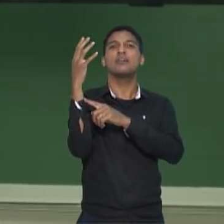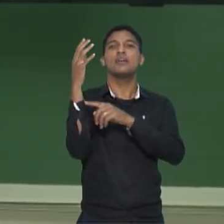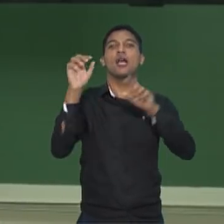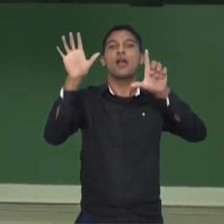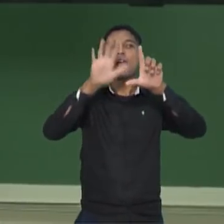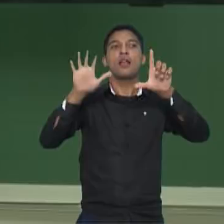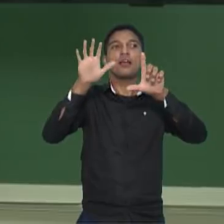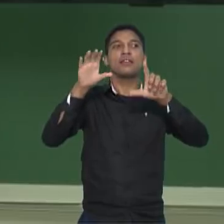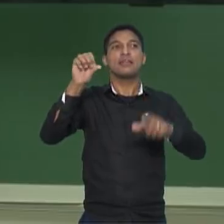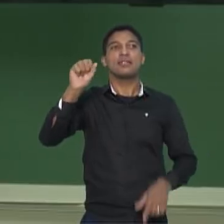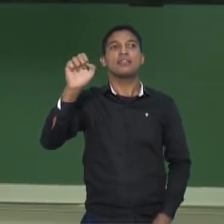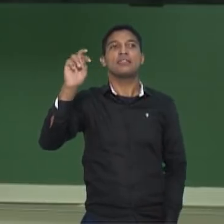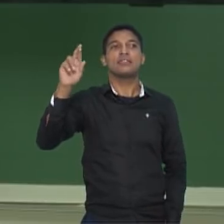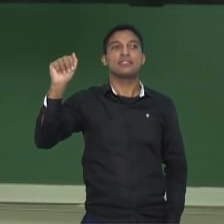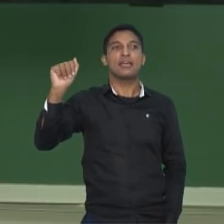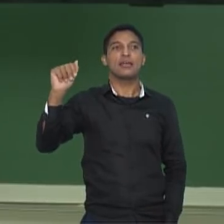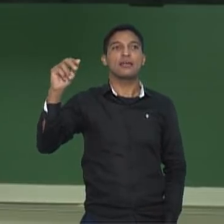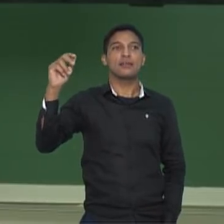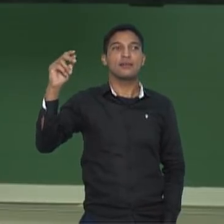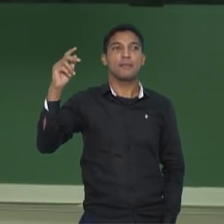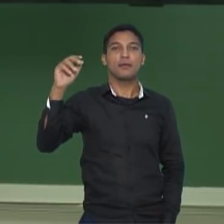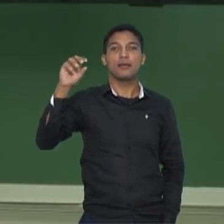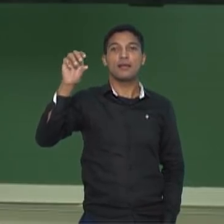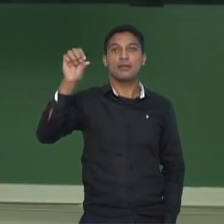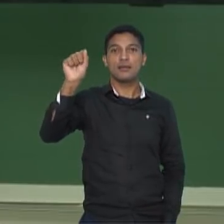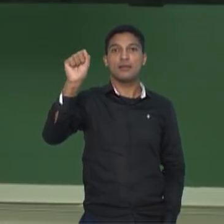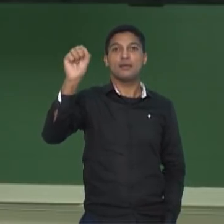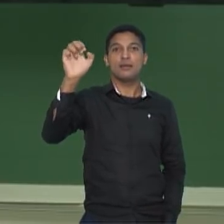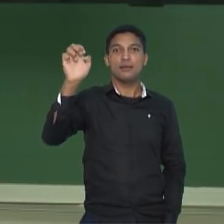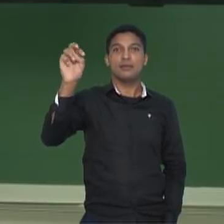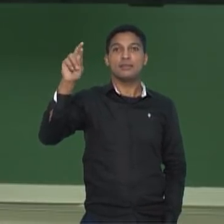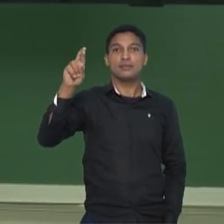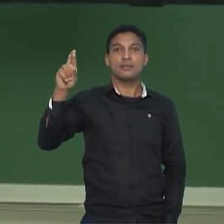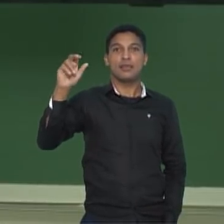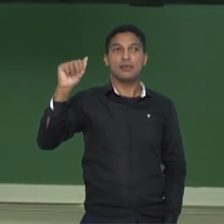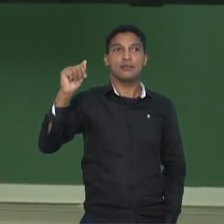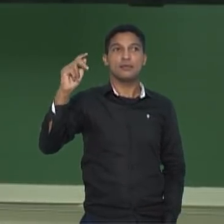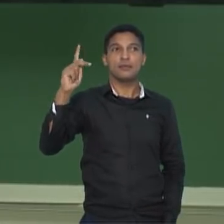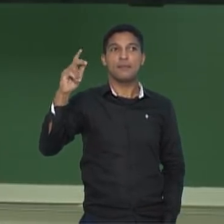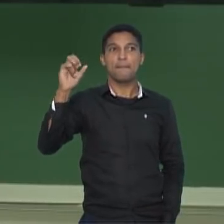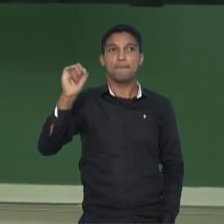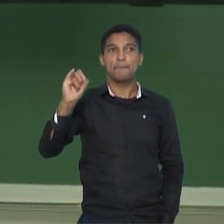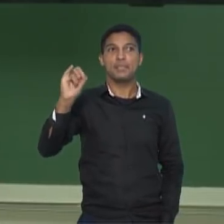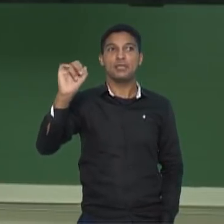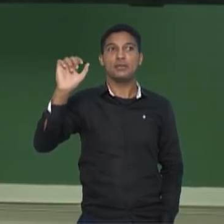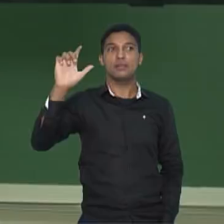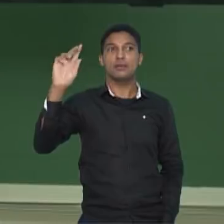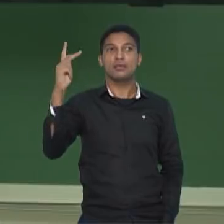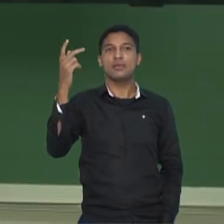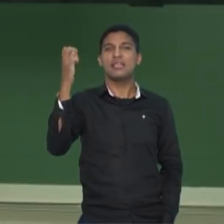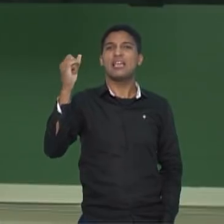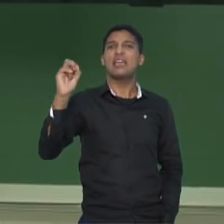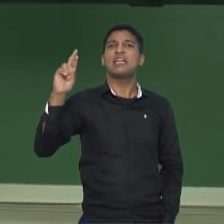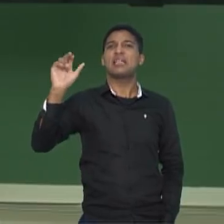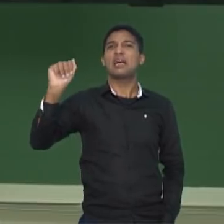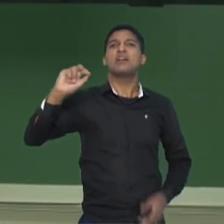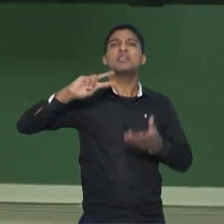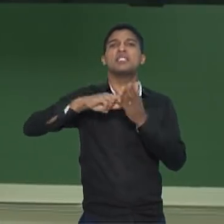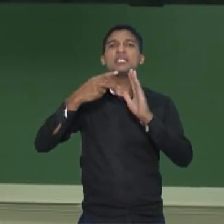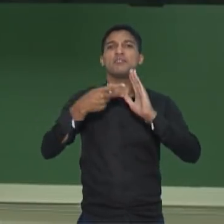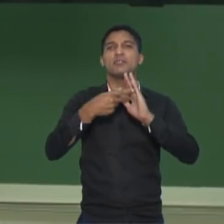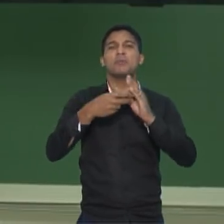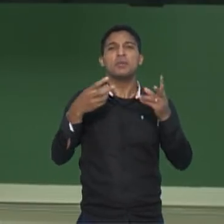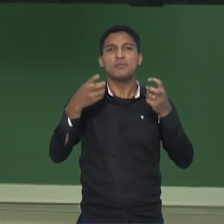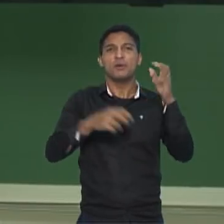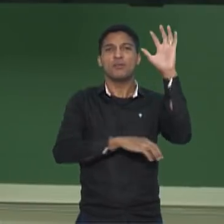Isso acabou ocorrendo principalmente onde tem florestas, como eu estava explicando. Então, você tem a folhinha secou, se desprendeu da